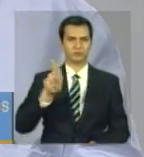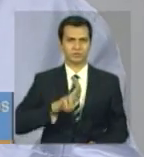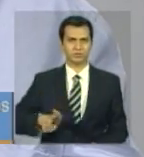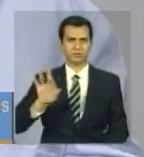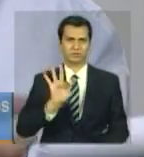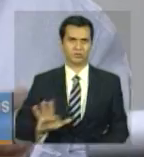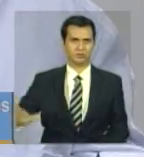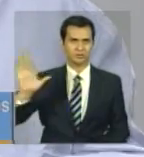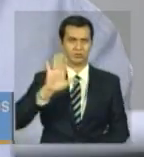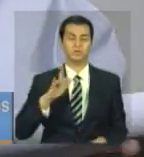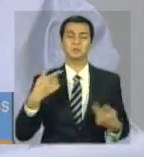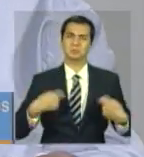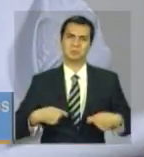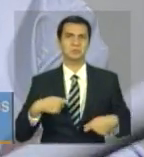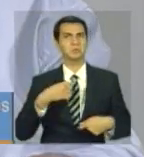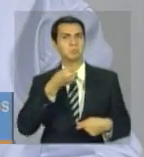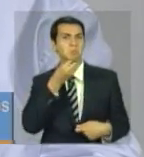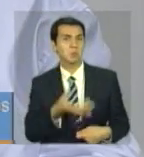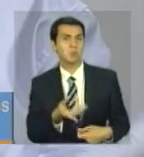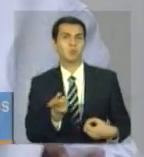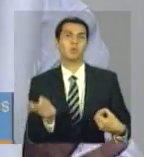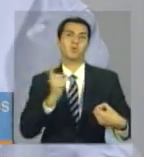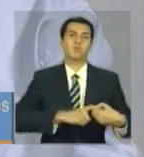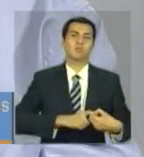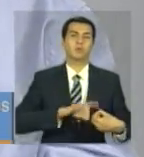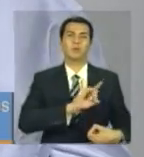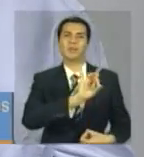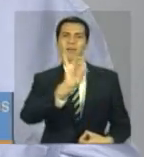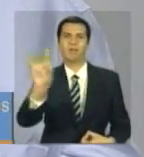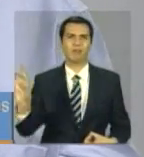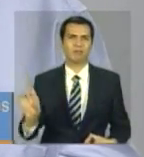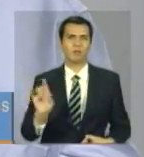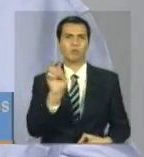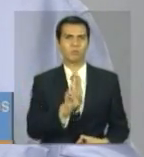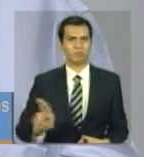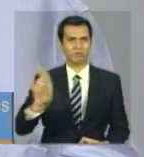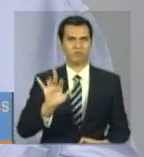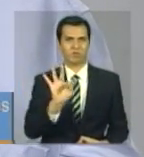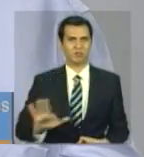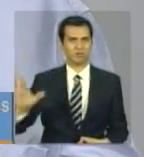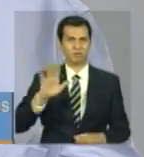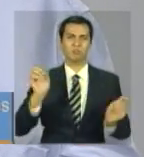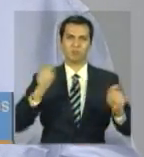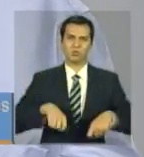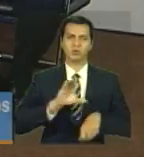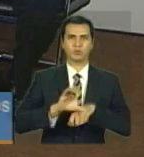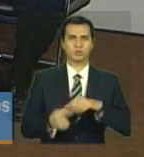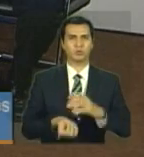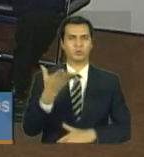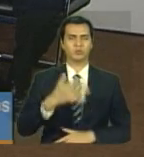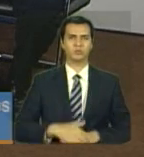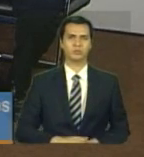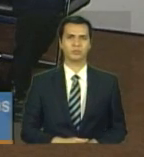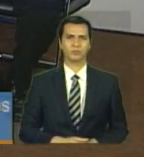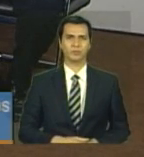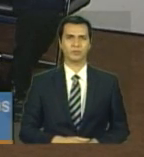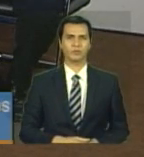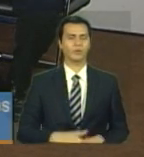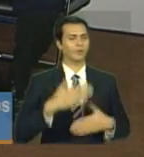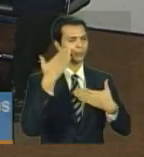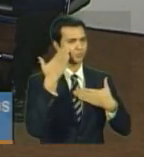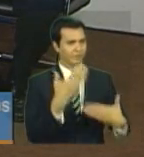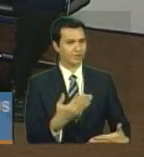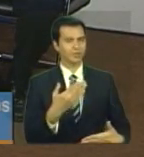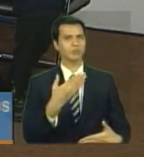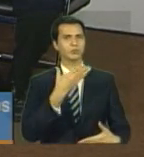um convênio com cada região, cada estado, com a Universidade Federal, para estar fazendo essa capacitação. Né? Obrigada, diretor, pelas